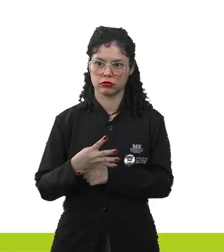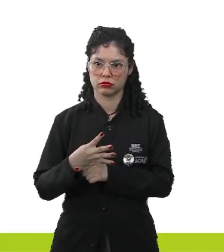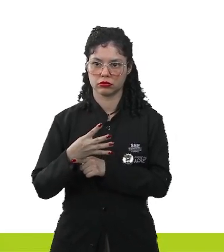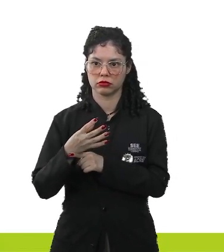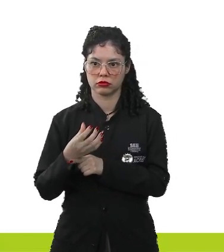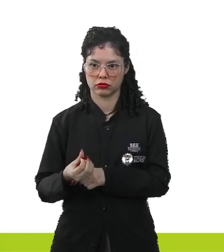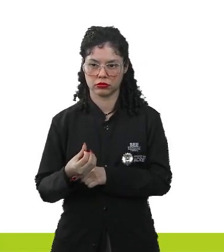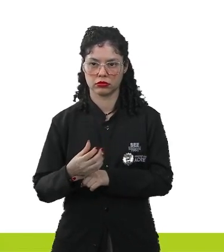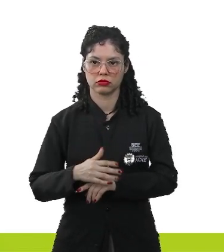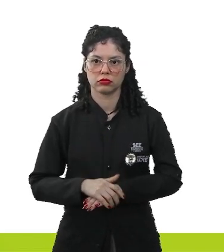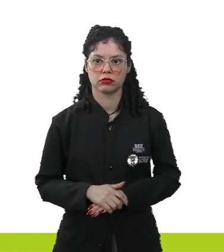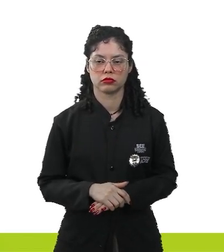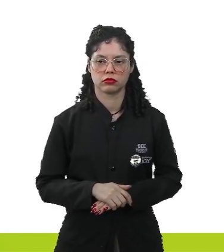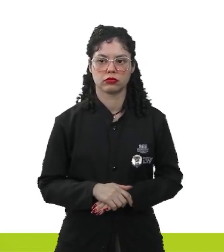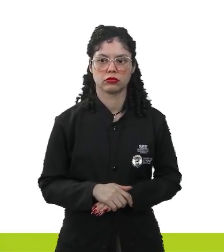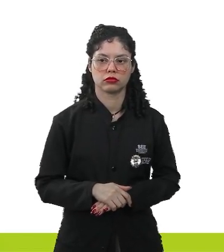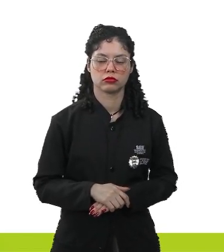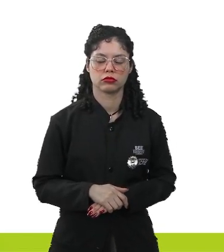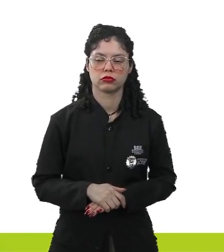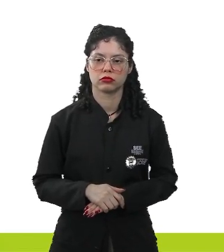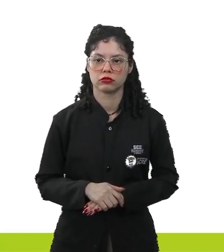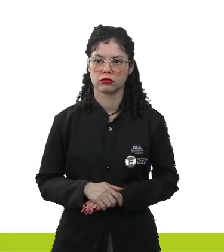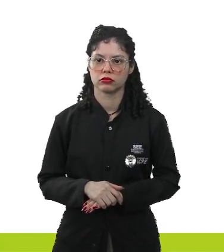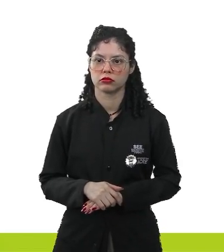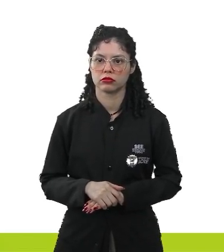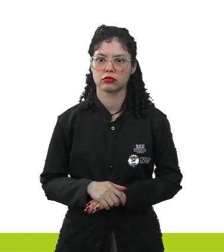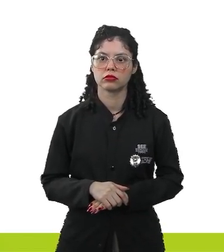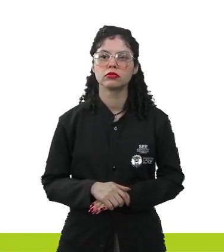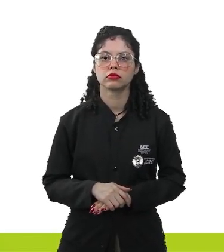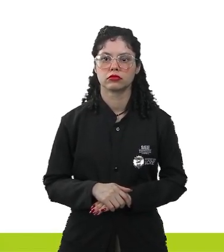246. Ok? Ficando